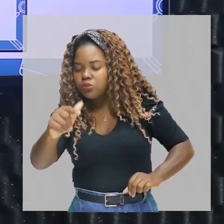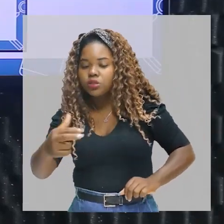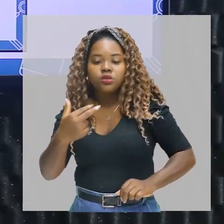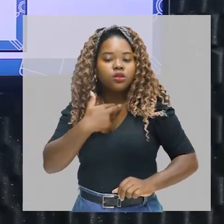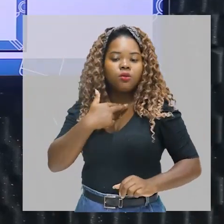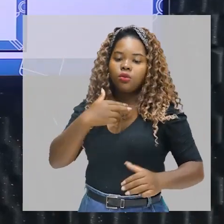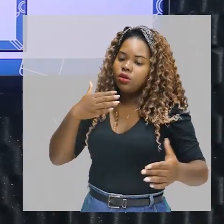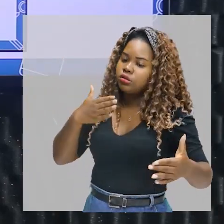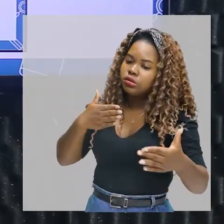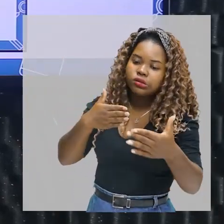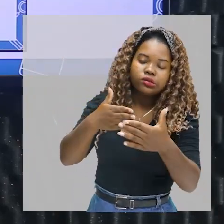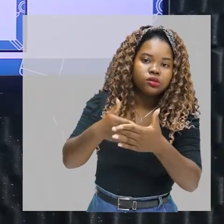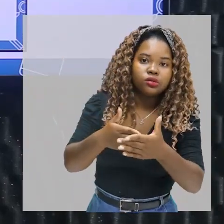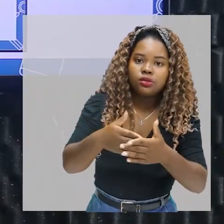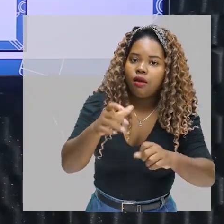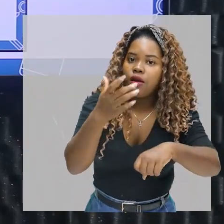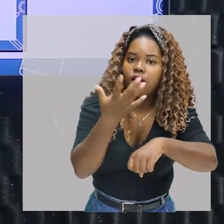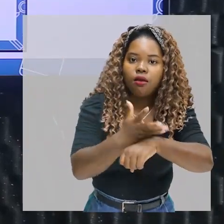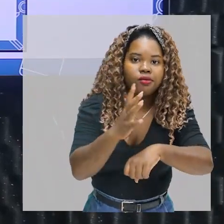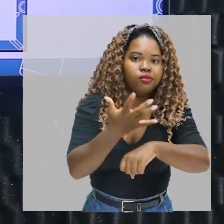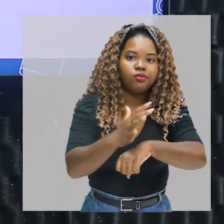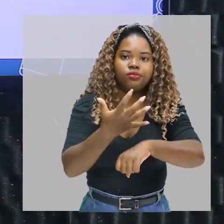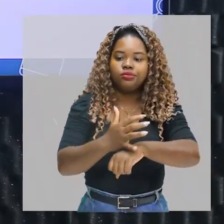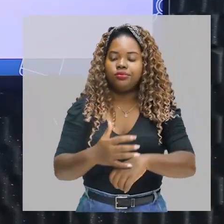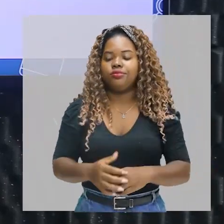haver interrupção nesse treinamento.